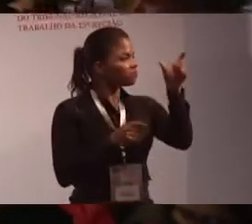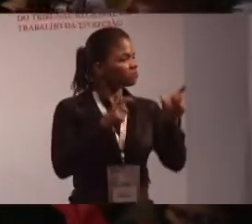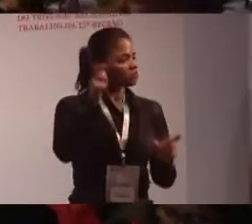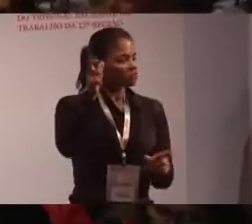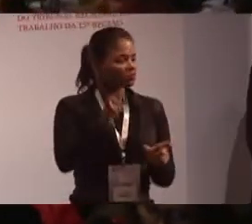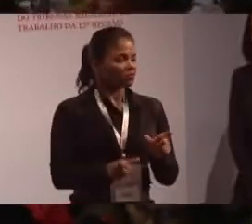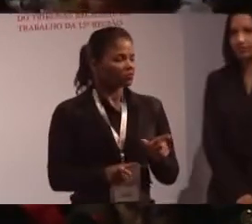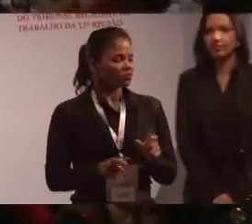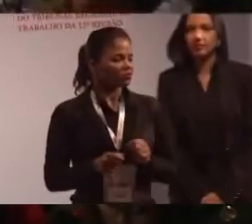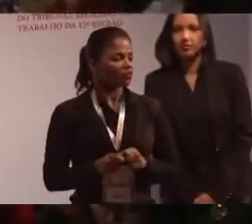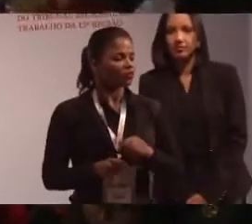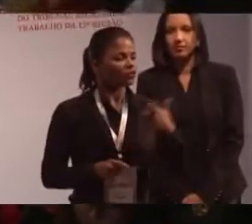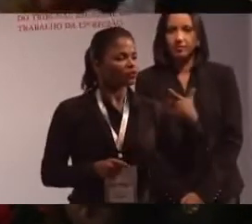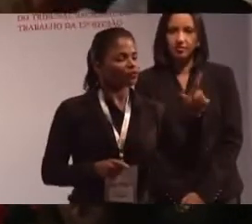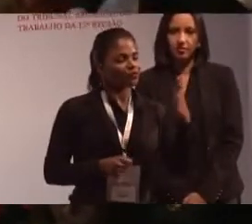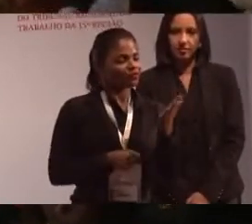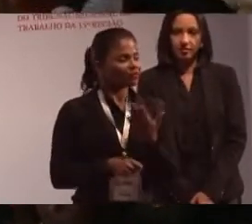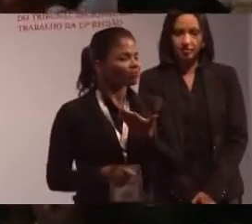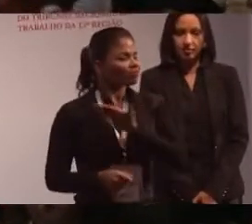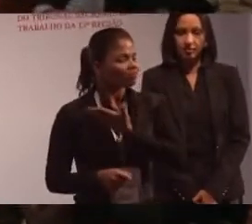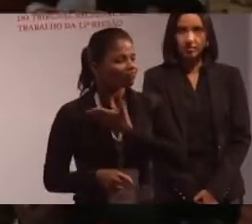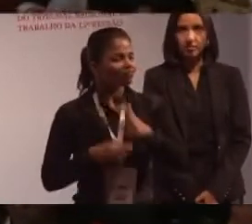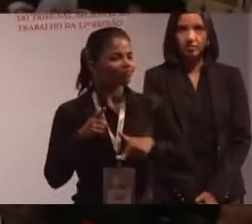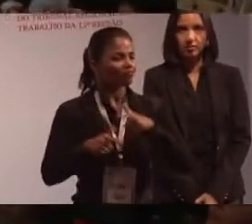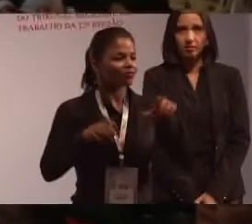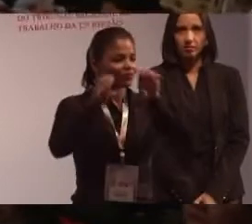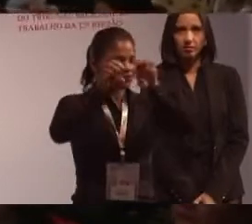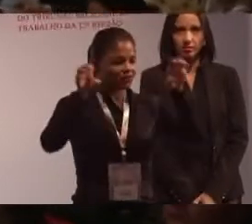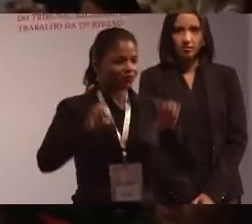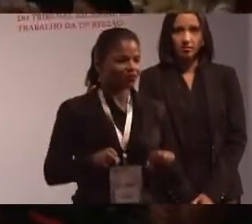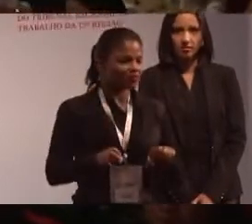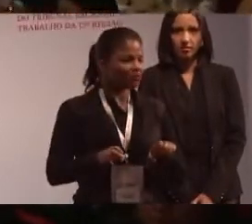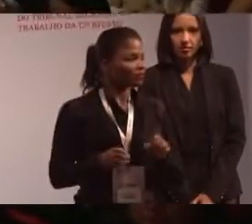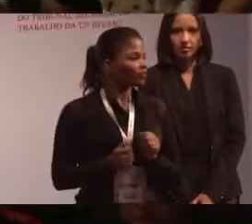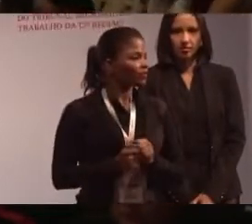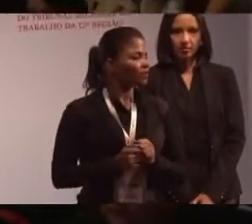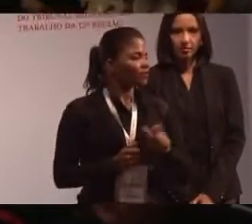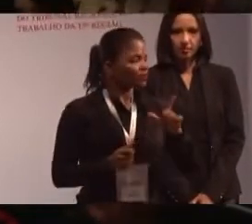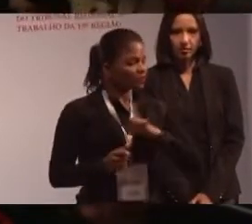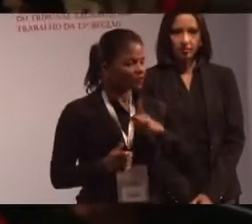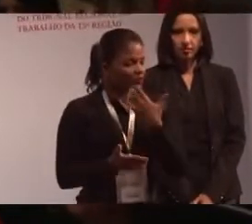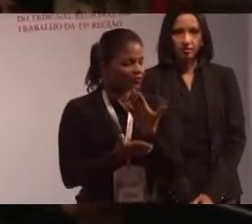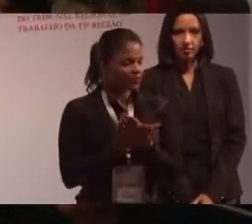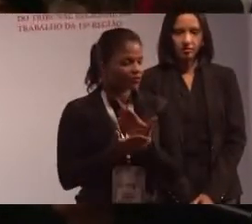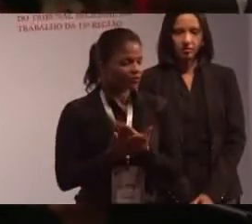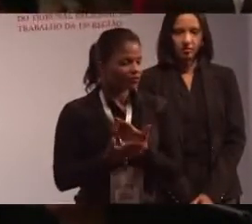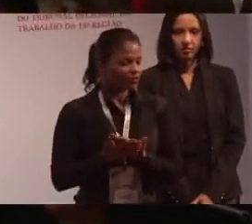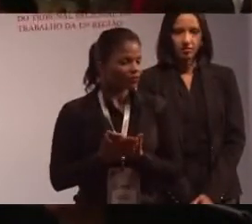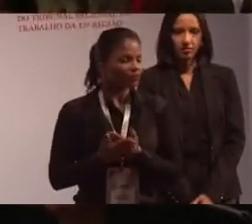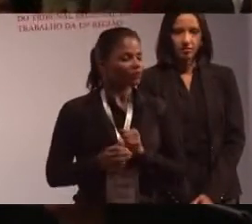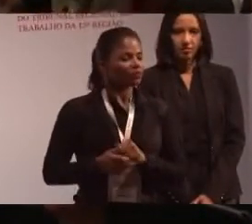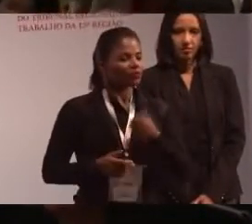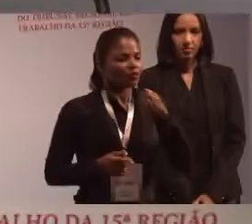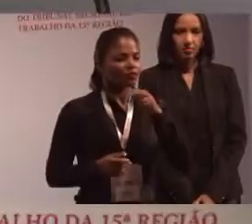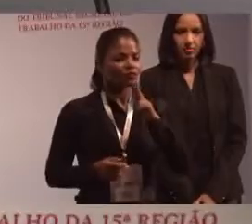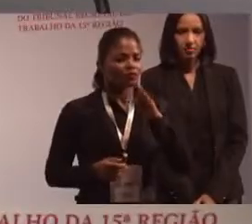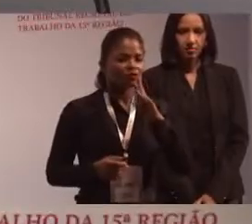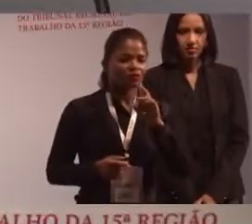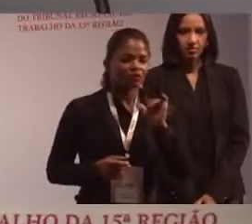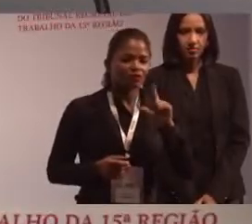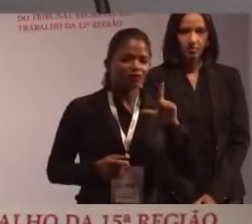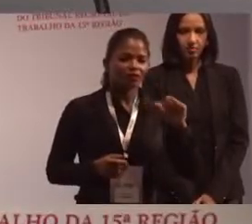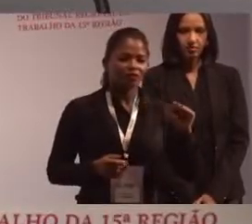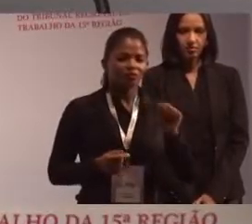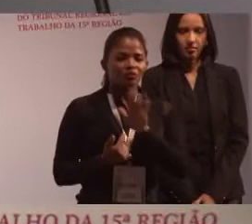não dependente de outros colegas ou de sistemas mais complexos. Existem estudos na Austrália, por exemplo, que mostram que